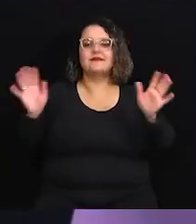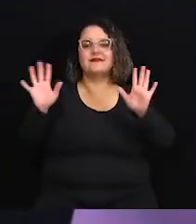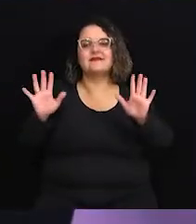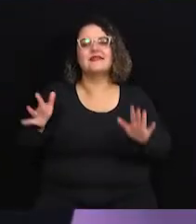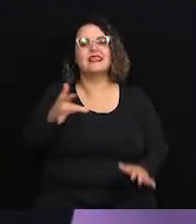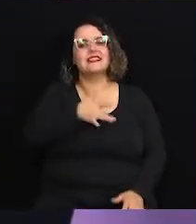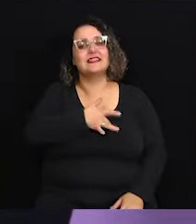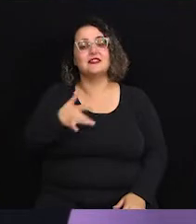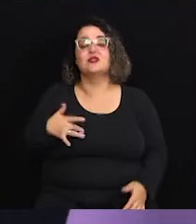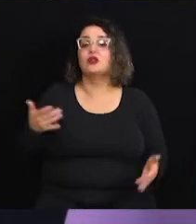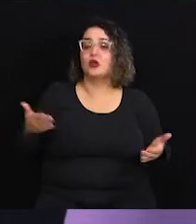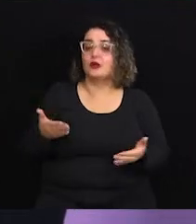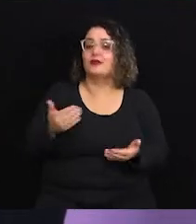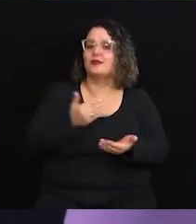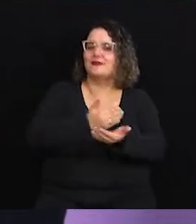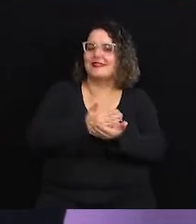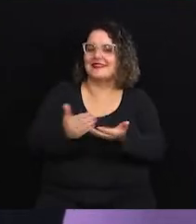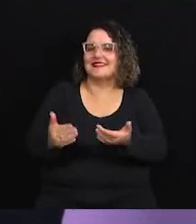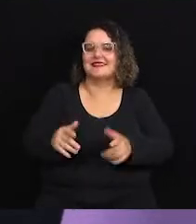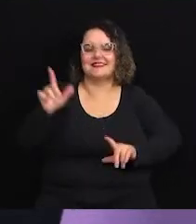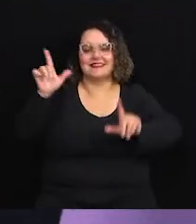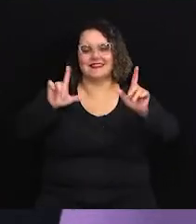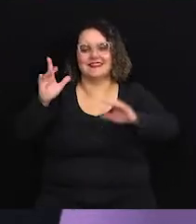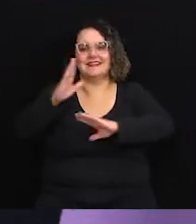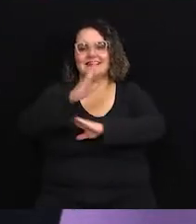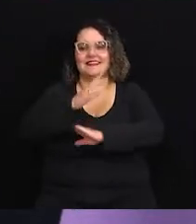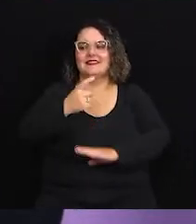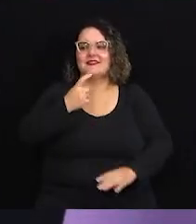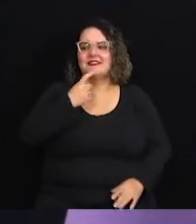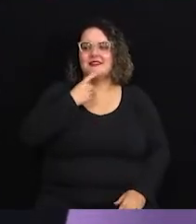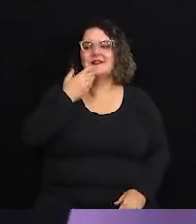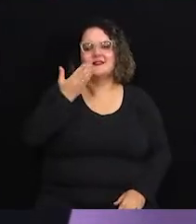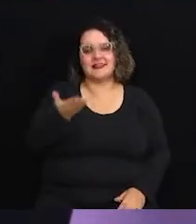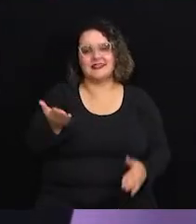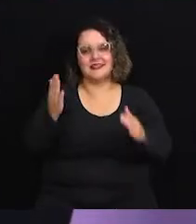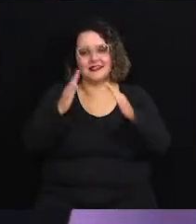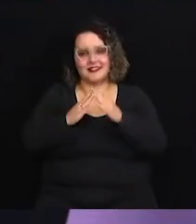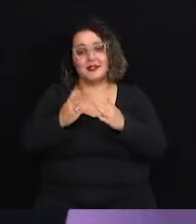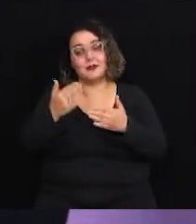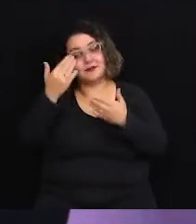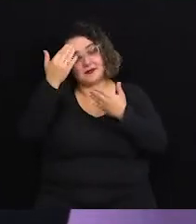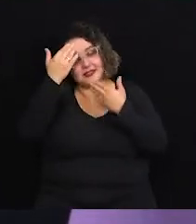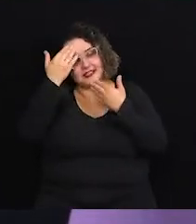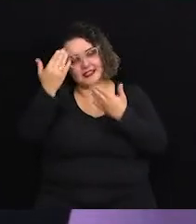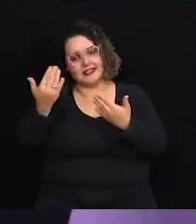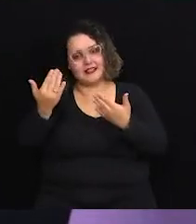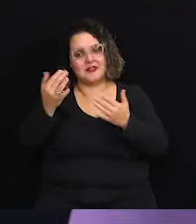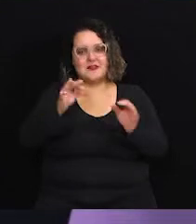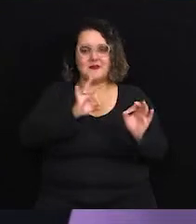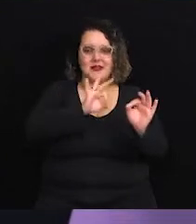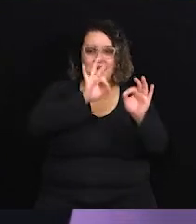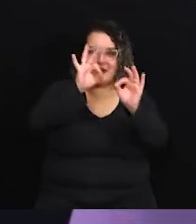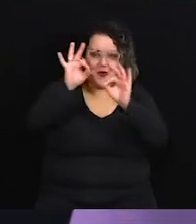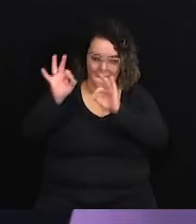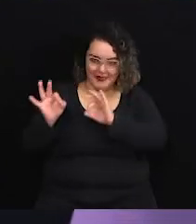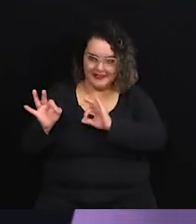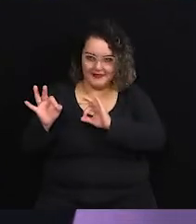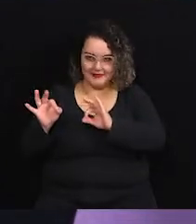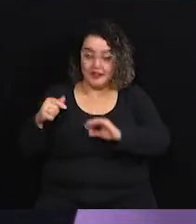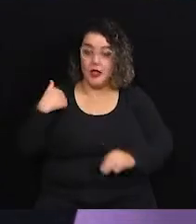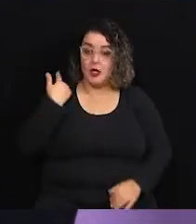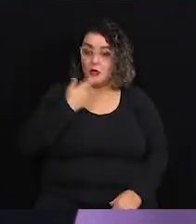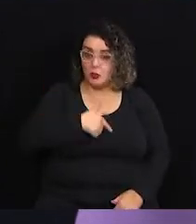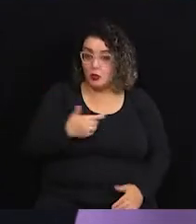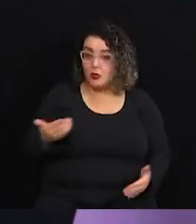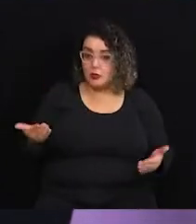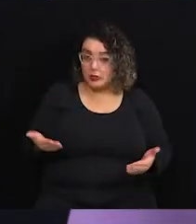Olá, mais um Saúde Agora começando aqui pela tela da TV Câmara Campinas. A você de casa, mais uma vez, muito obrigada pela sua companhia. A gente